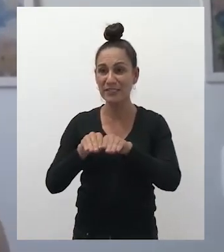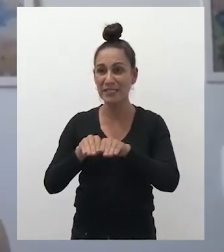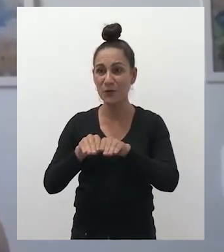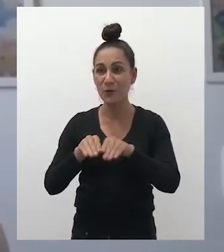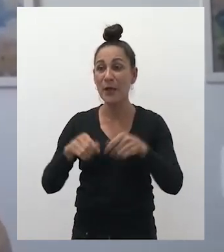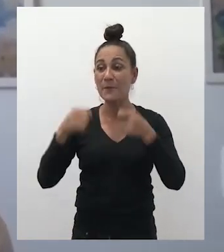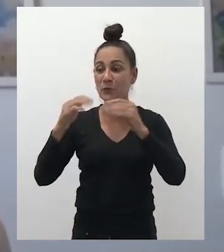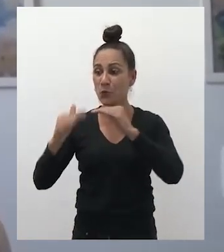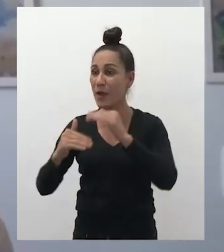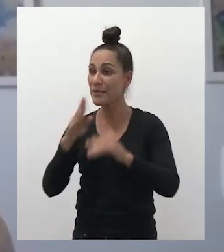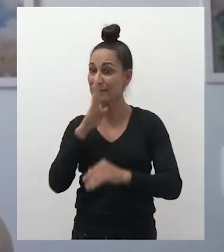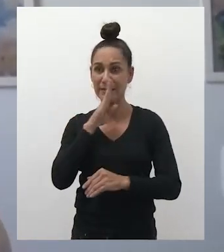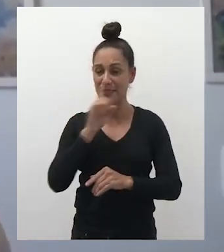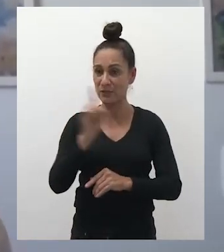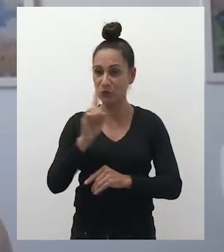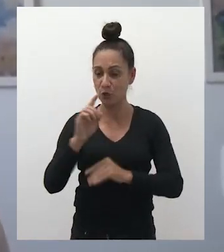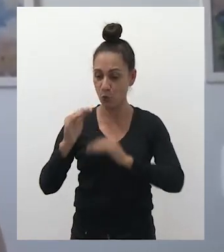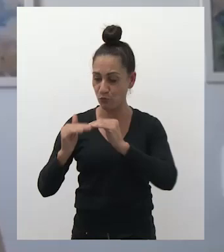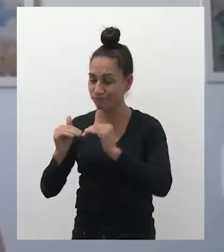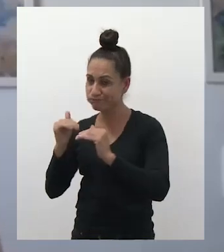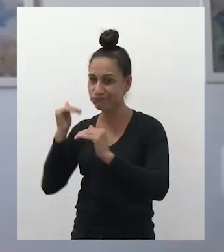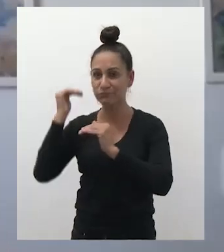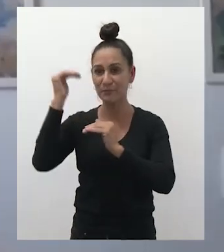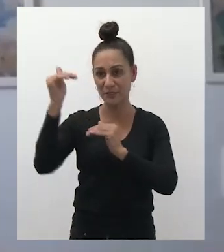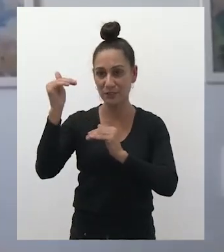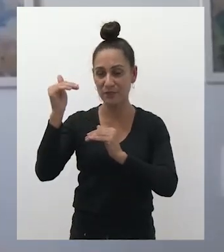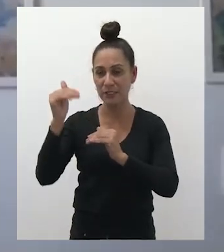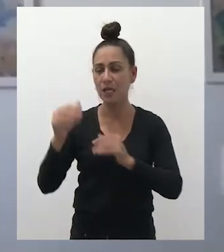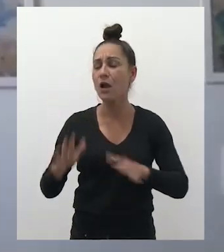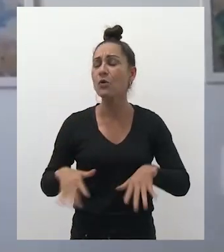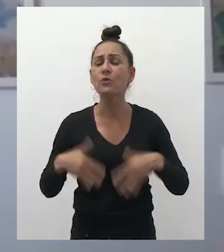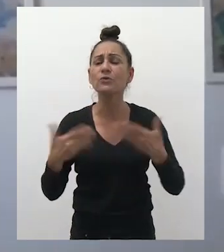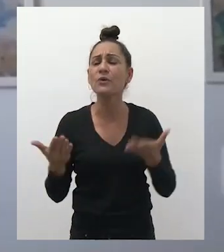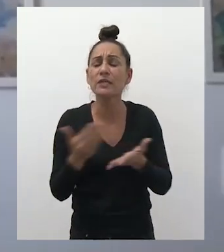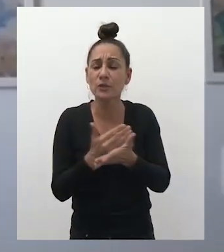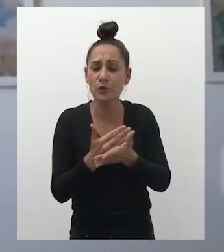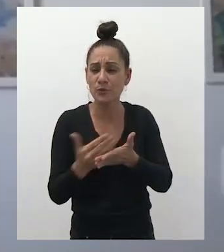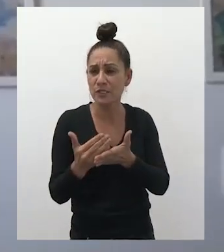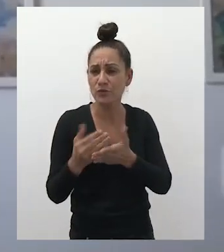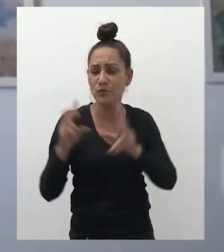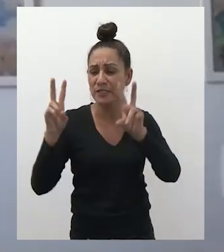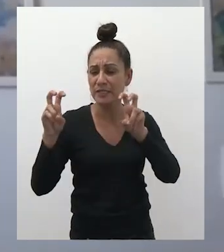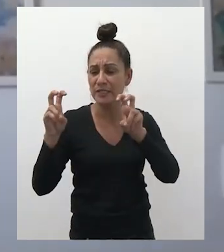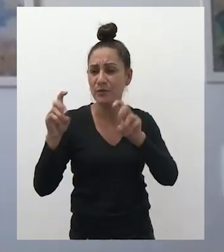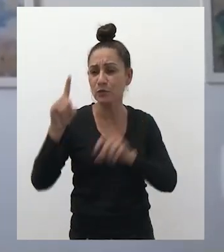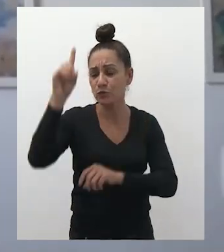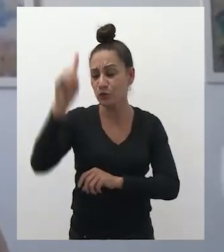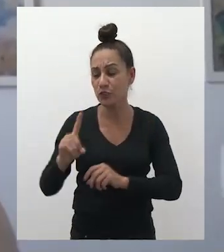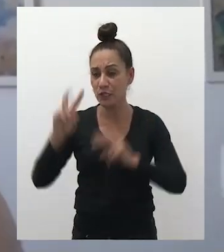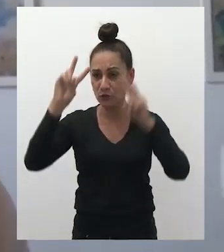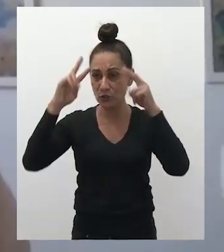mais desenvolvido. Quando é que começou esse assunto, então, do direito ao